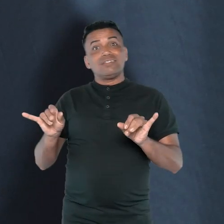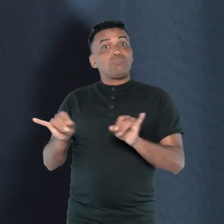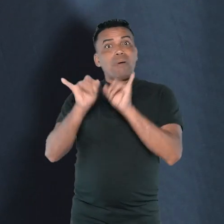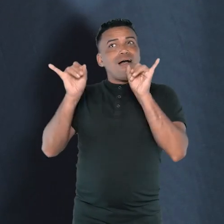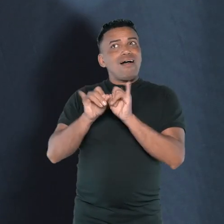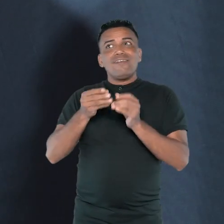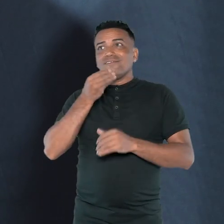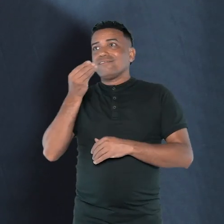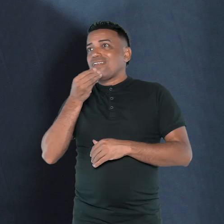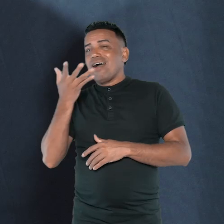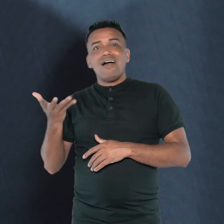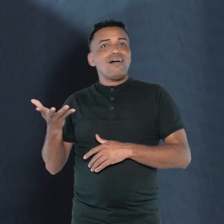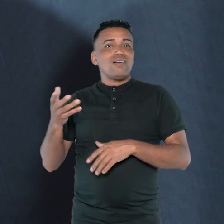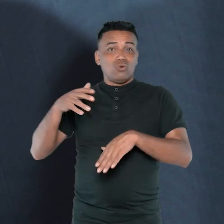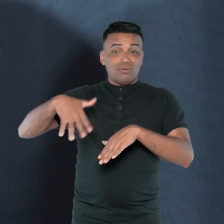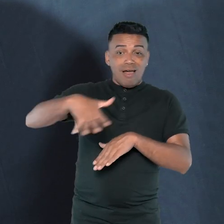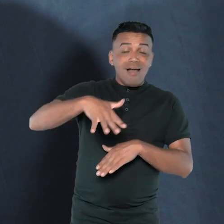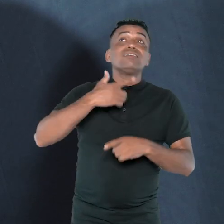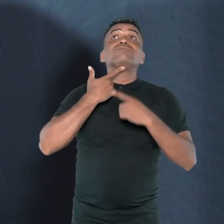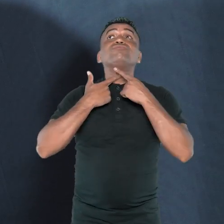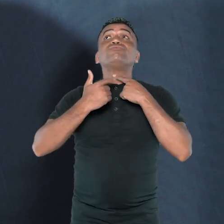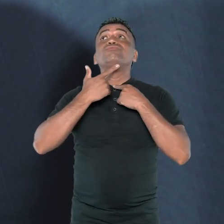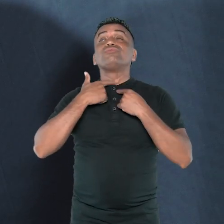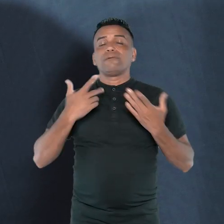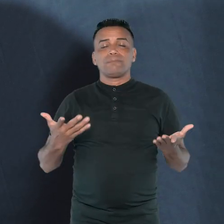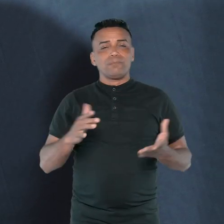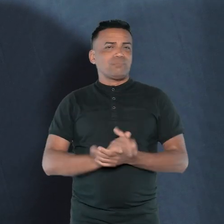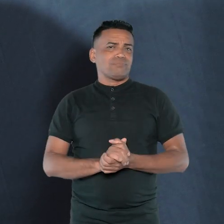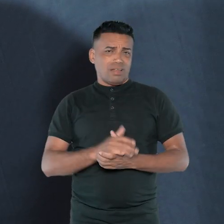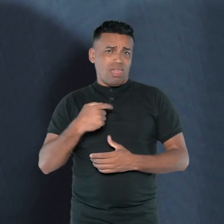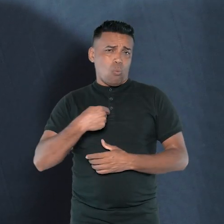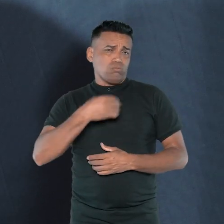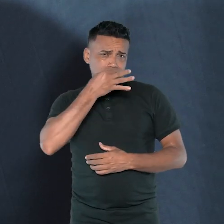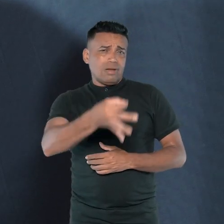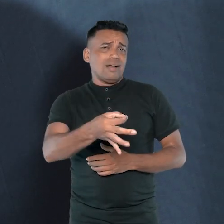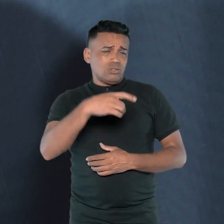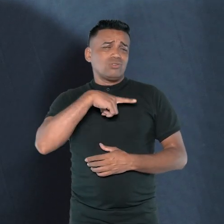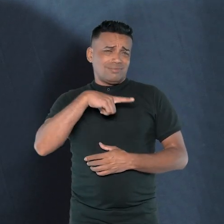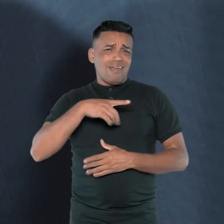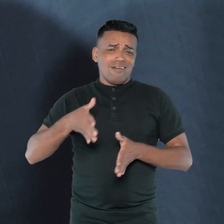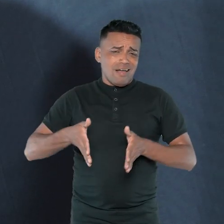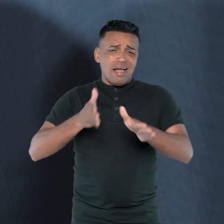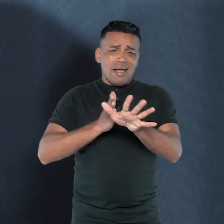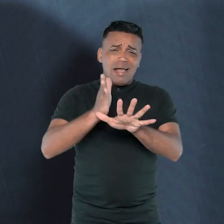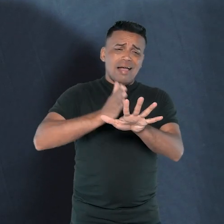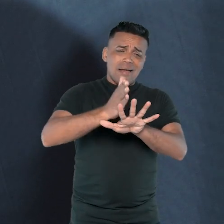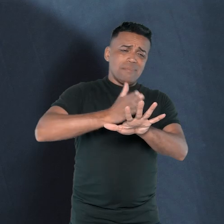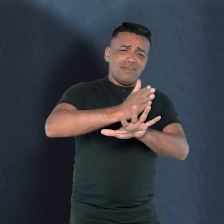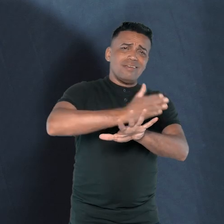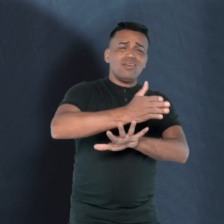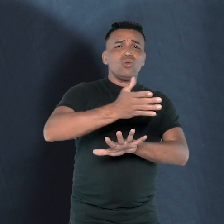sobre o desejo. Mas eu acho assim, que tem tem saídas mais interessantes que a